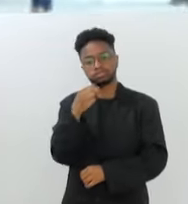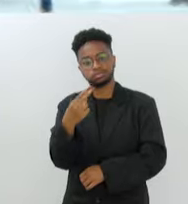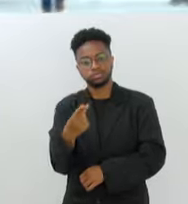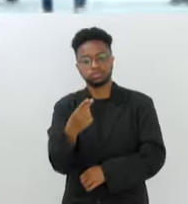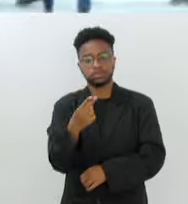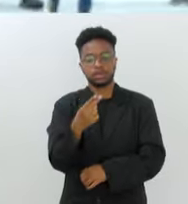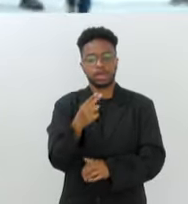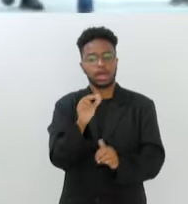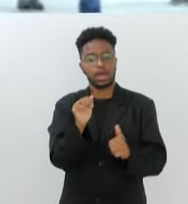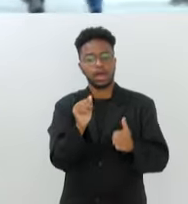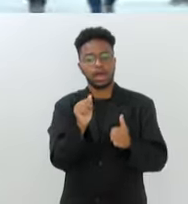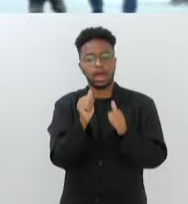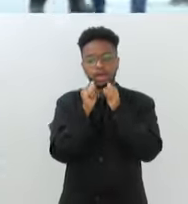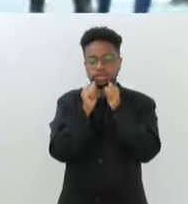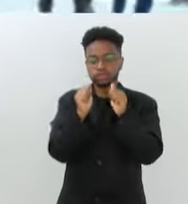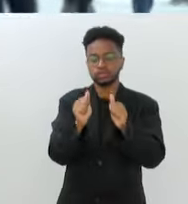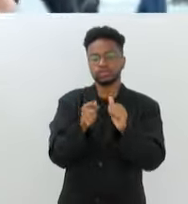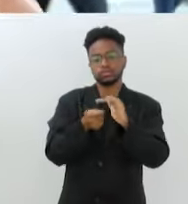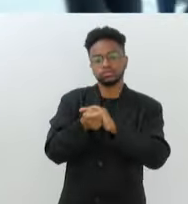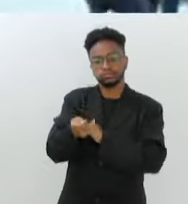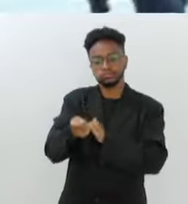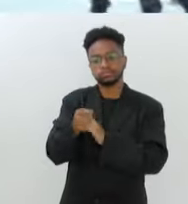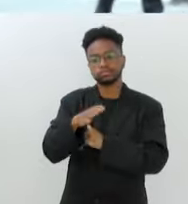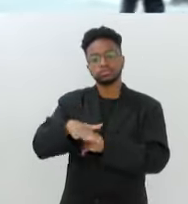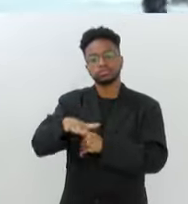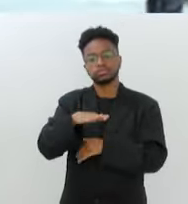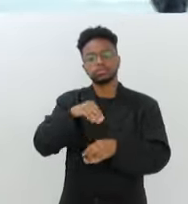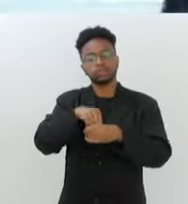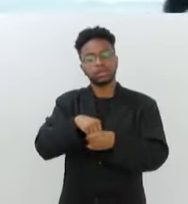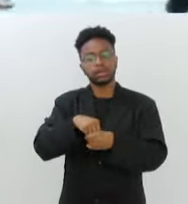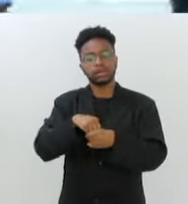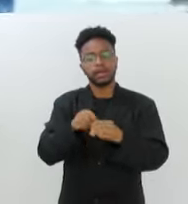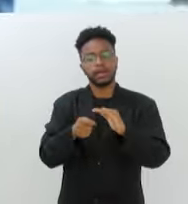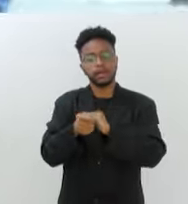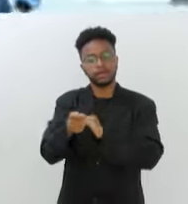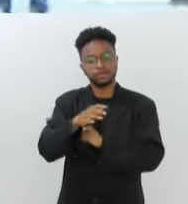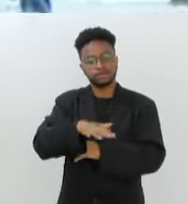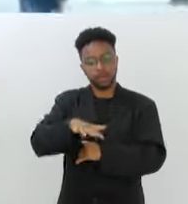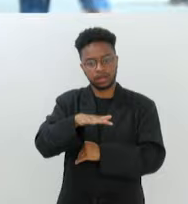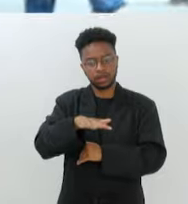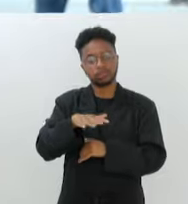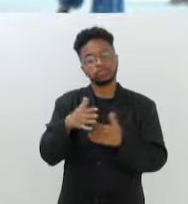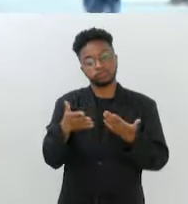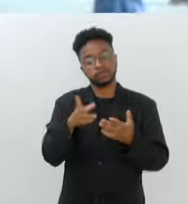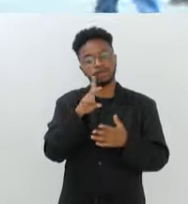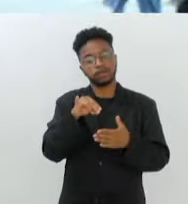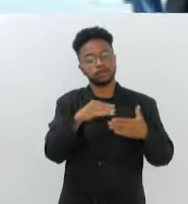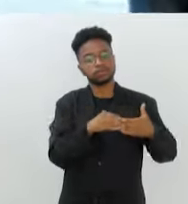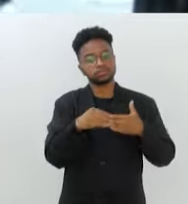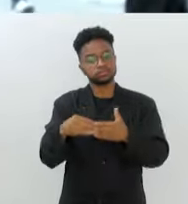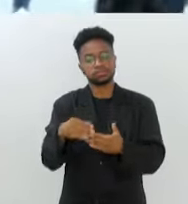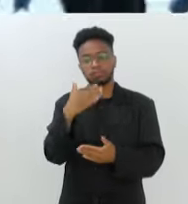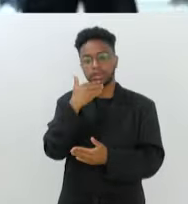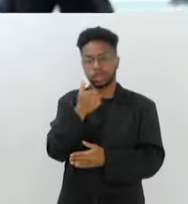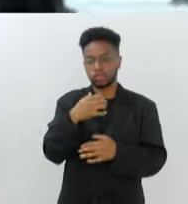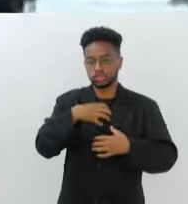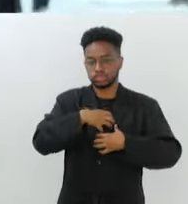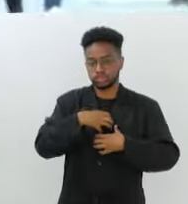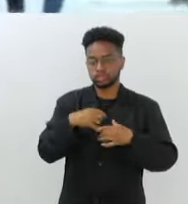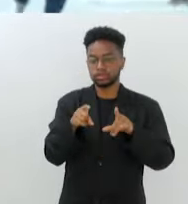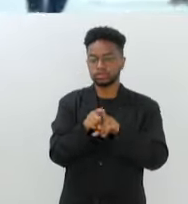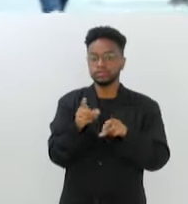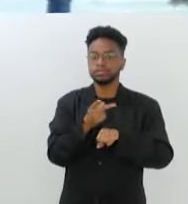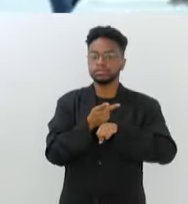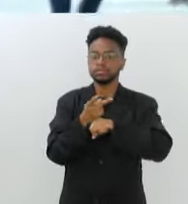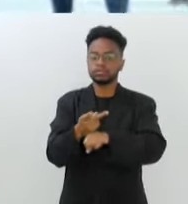de investimentos de uma corretora, de um escritório de investimentos, com certeza ele vai poder te guiar da melhor forma. E procurar profissionais, hoje nas